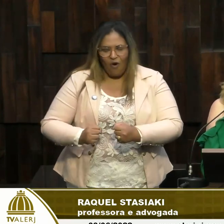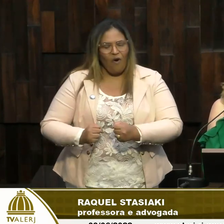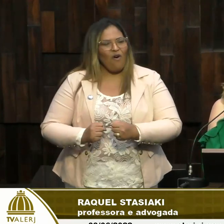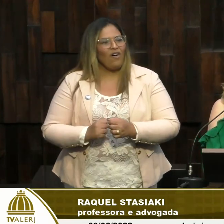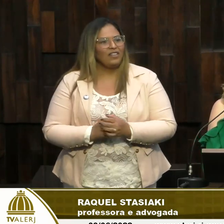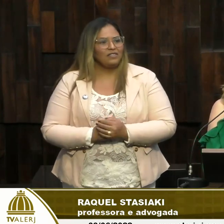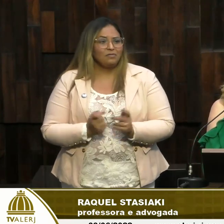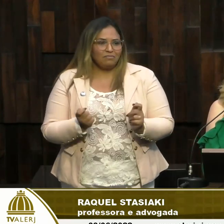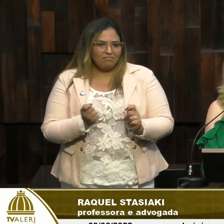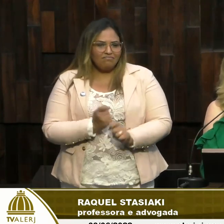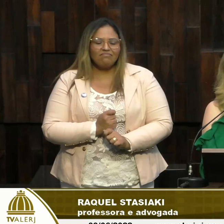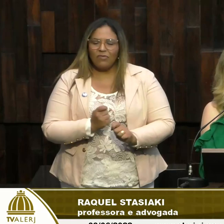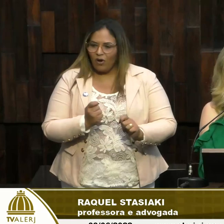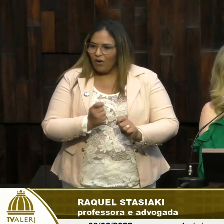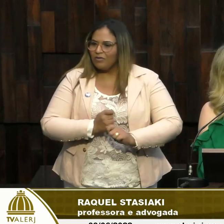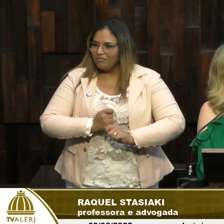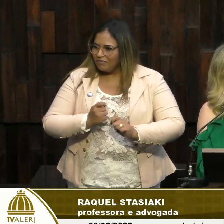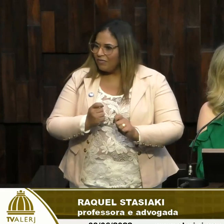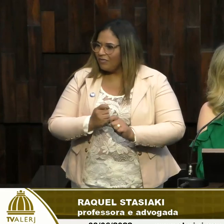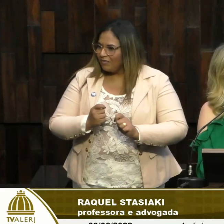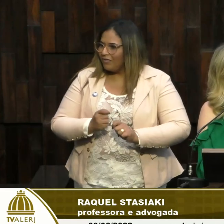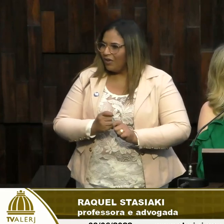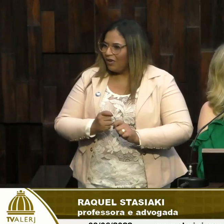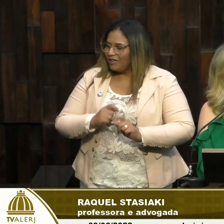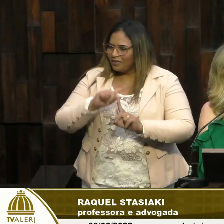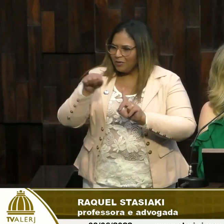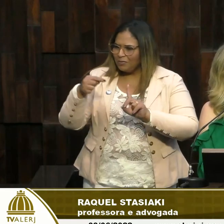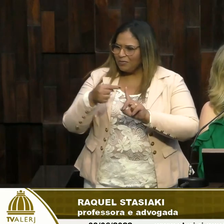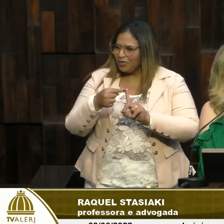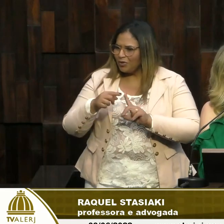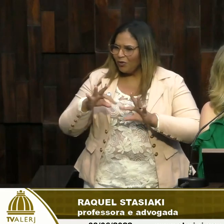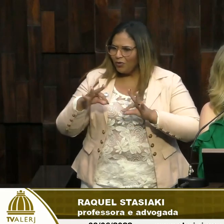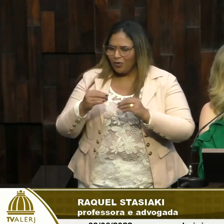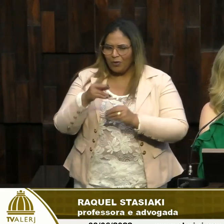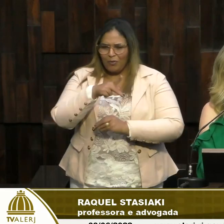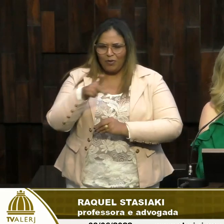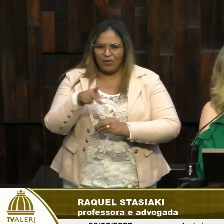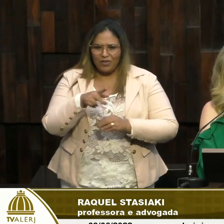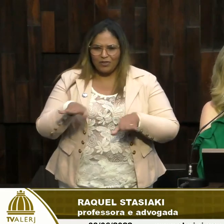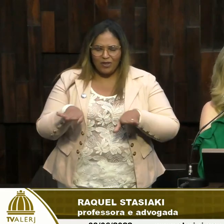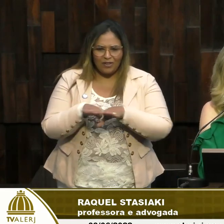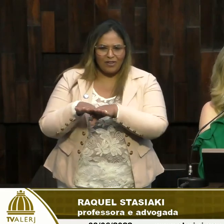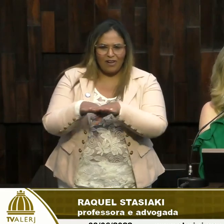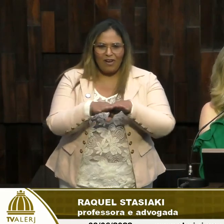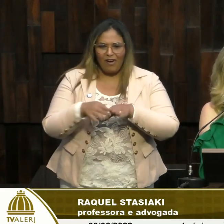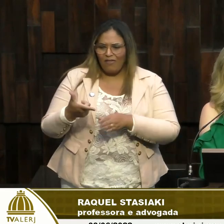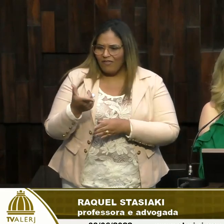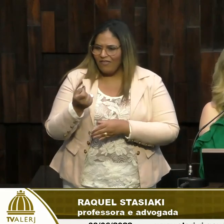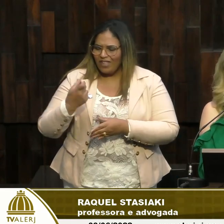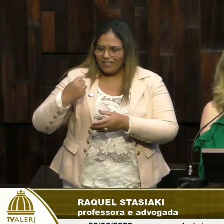posso falar por todos os professores, porque eu dou aula há 20 anos, faço isso com